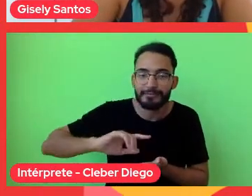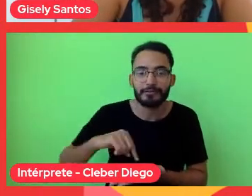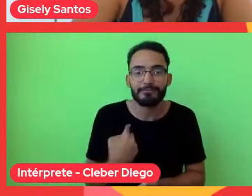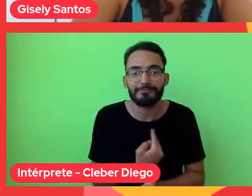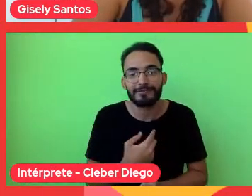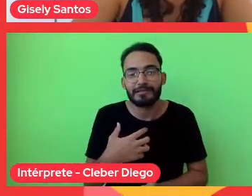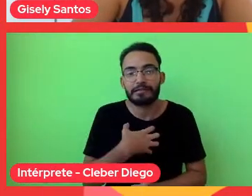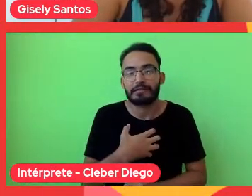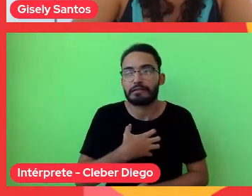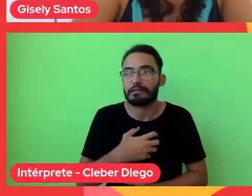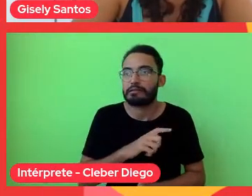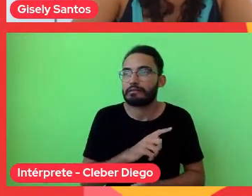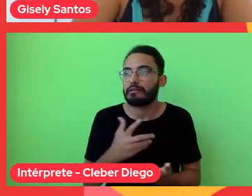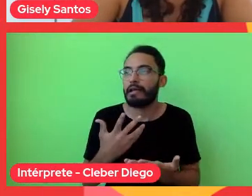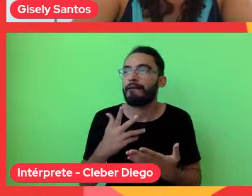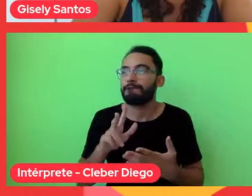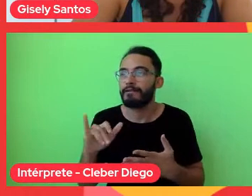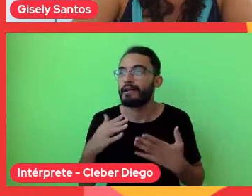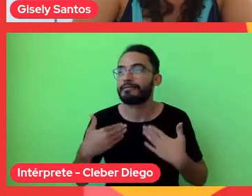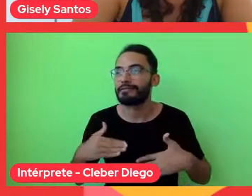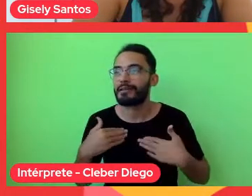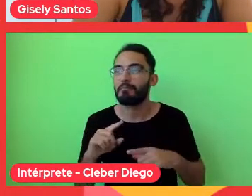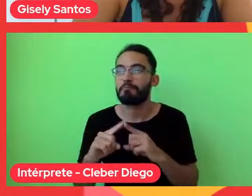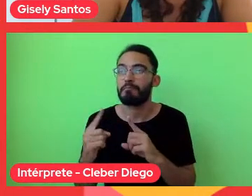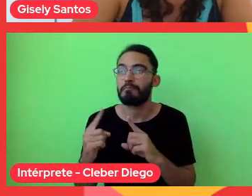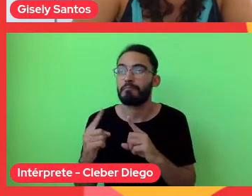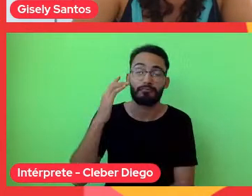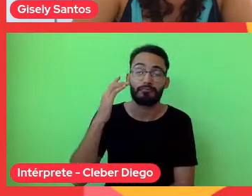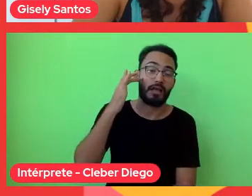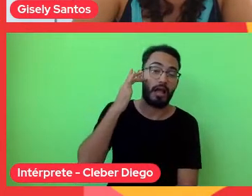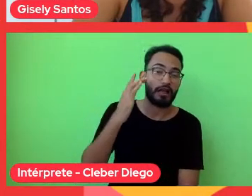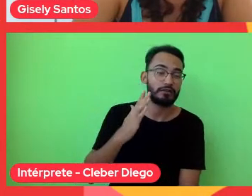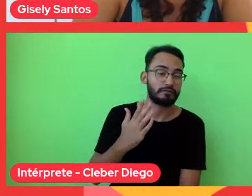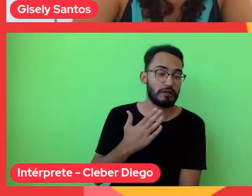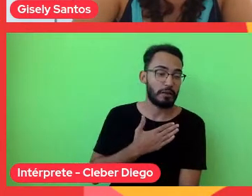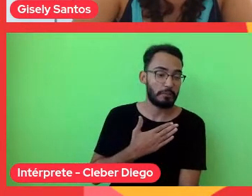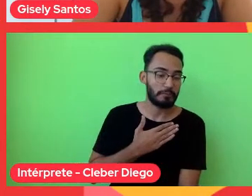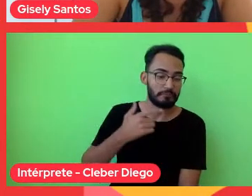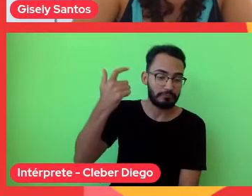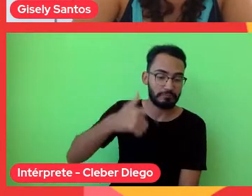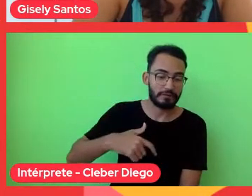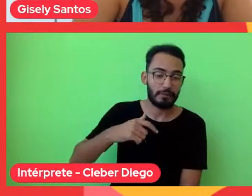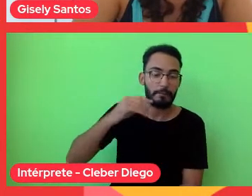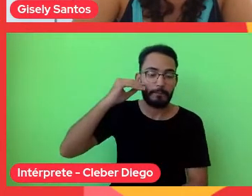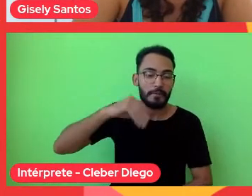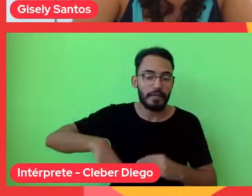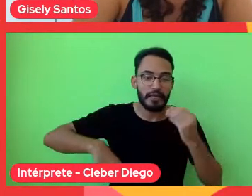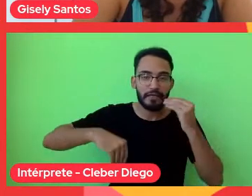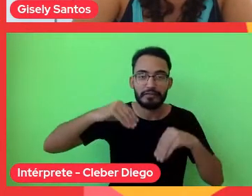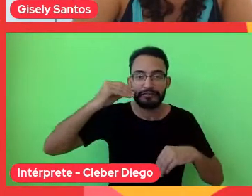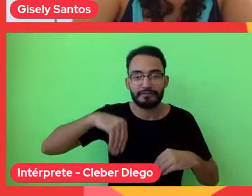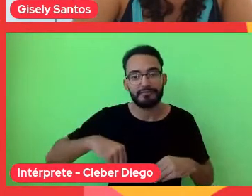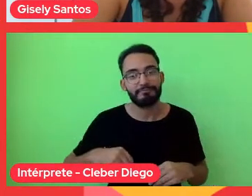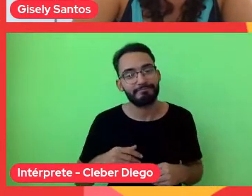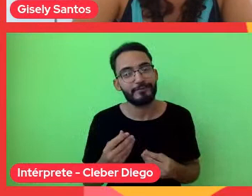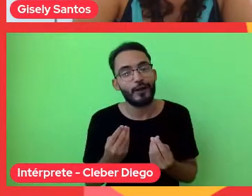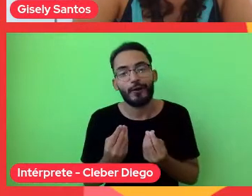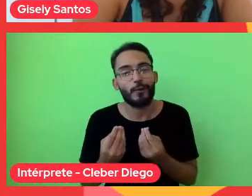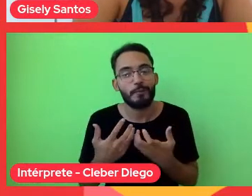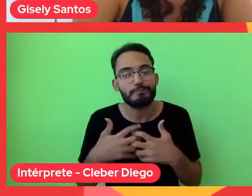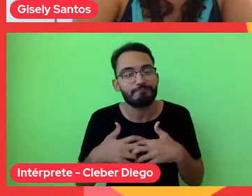aquela sensação, eu vou descansar, mas vão estar achando que eu tô, né, com preguiça. E como é que faz